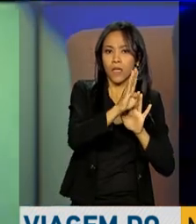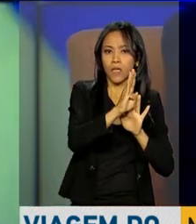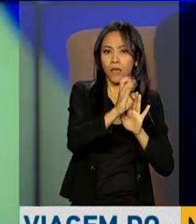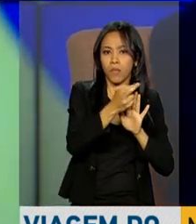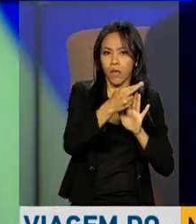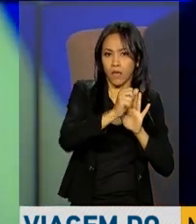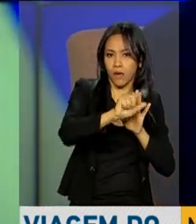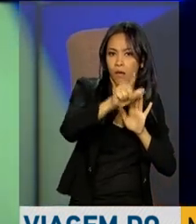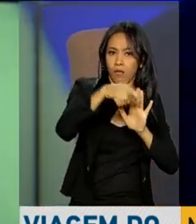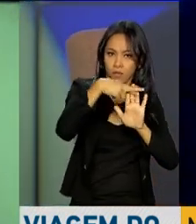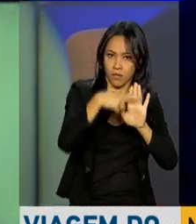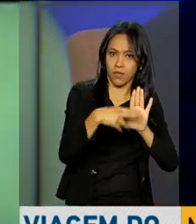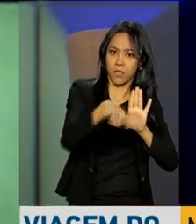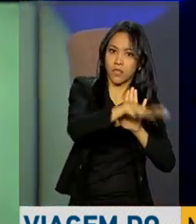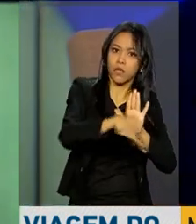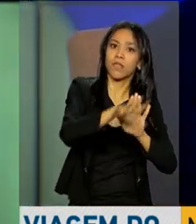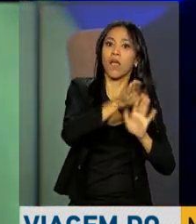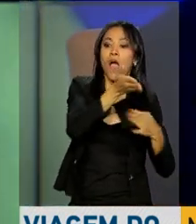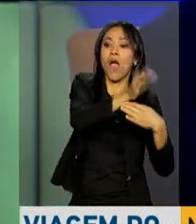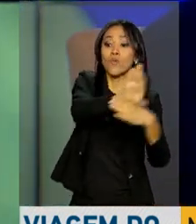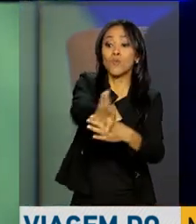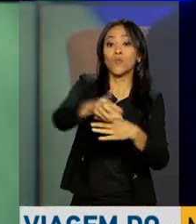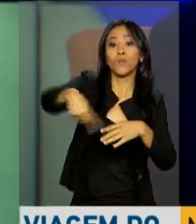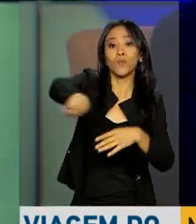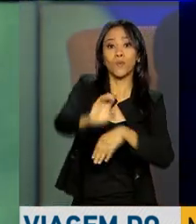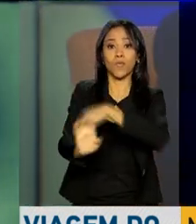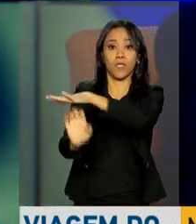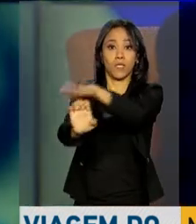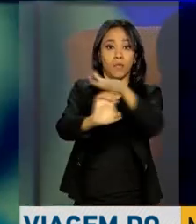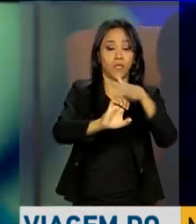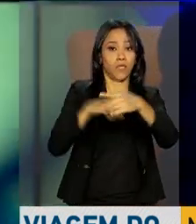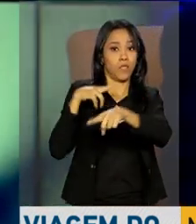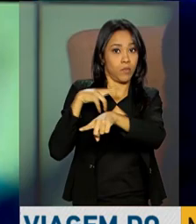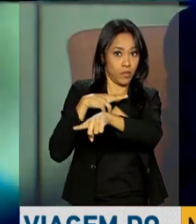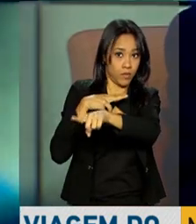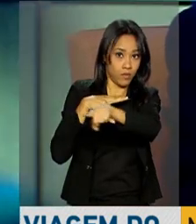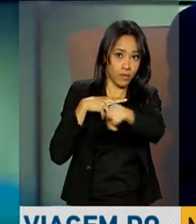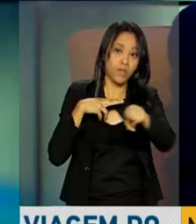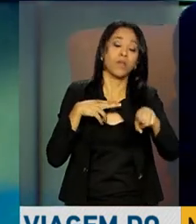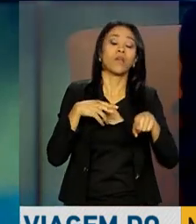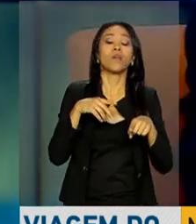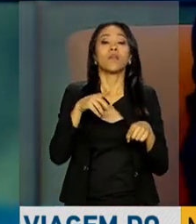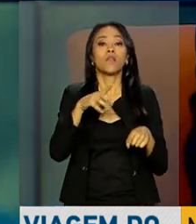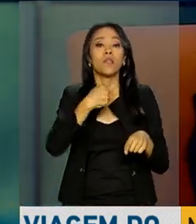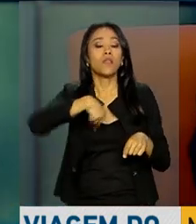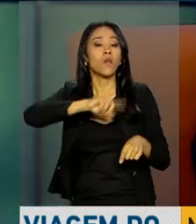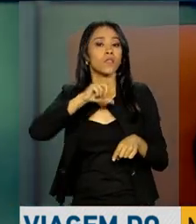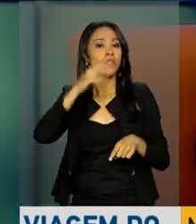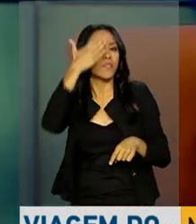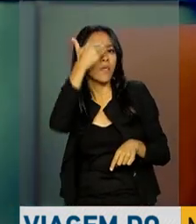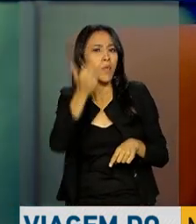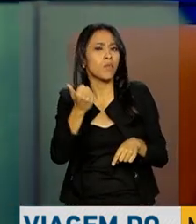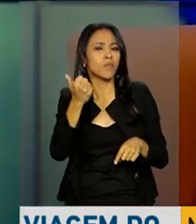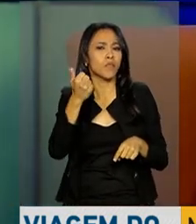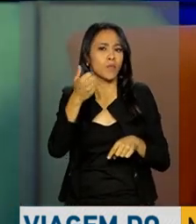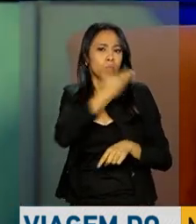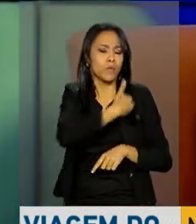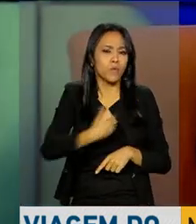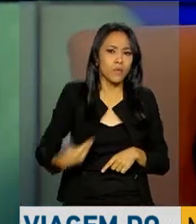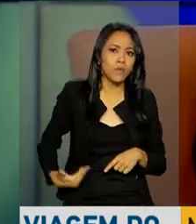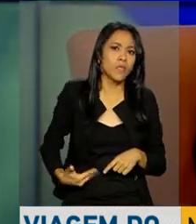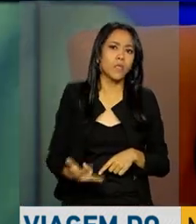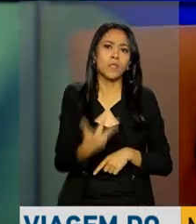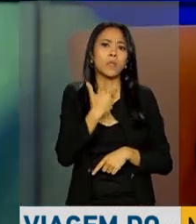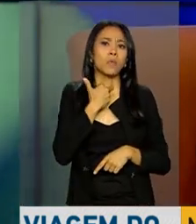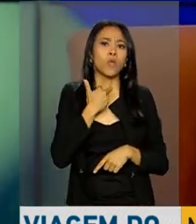prestigia-se enormemente a iniciativa privada, na convicção mais absoluta que nós temos de que o Estado, o poder público, não